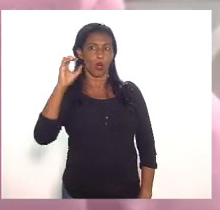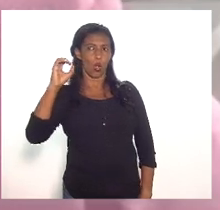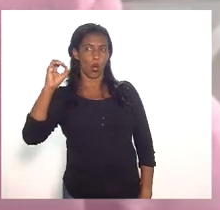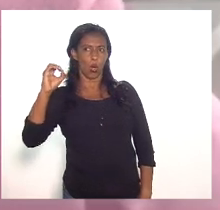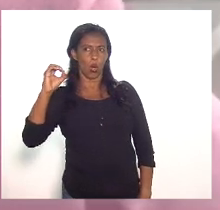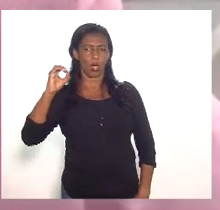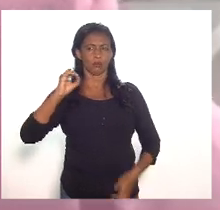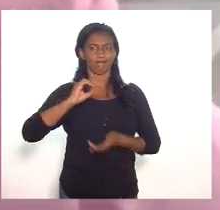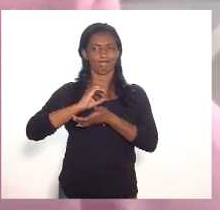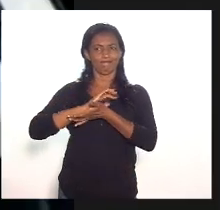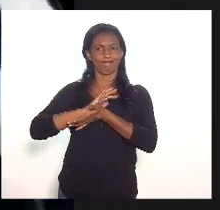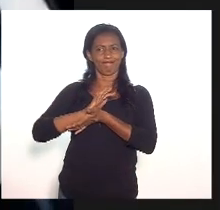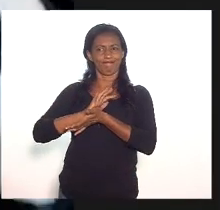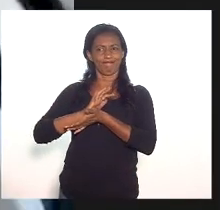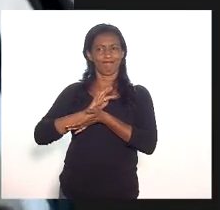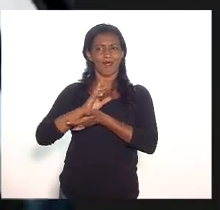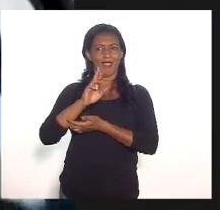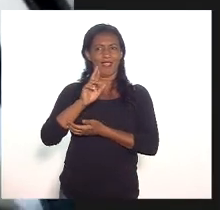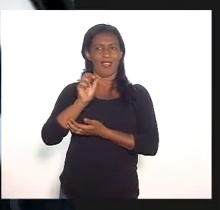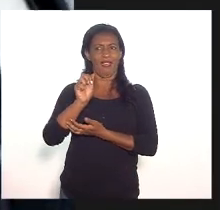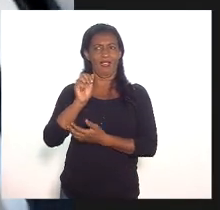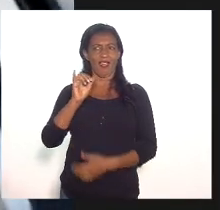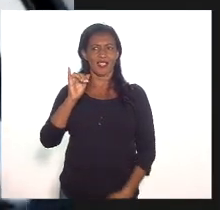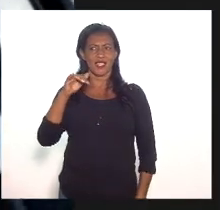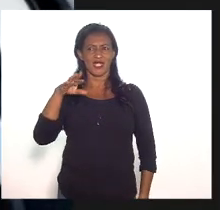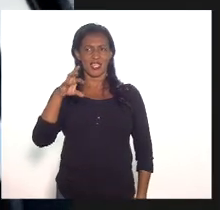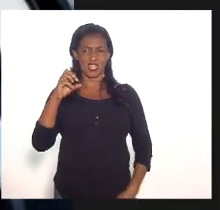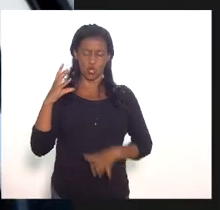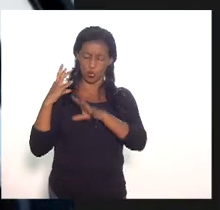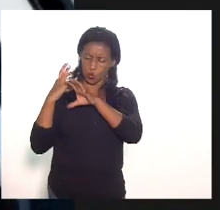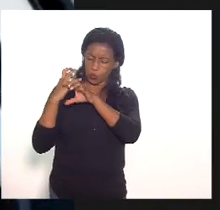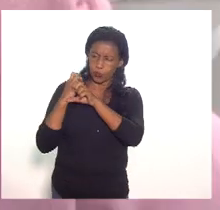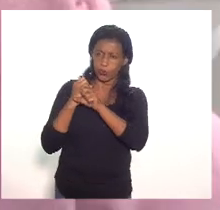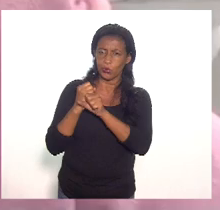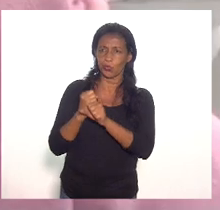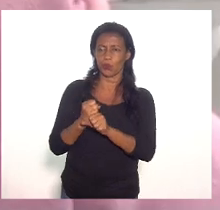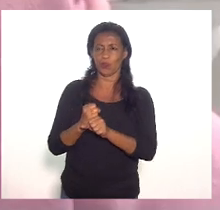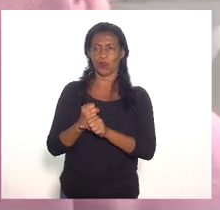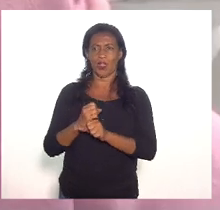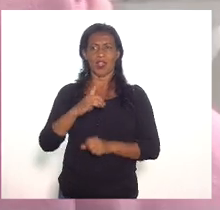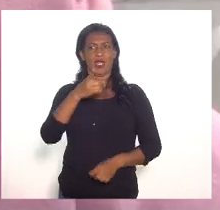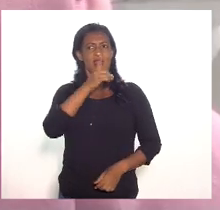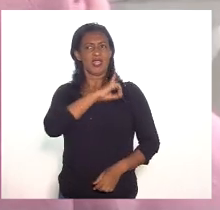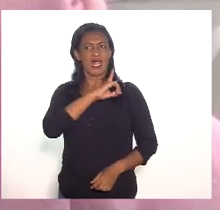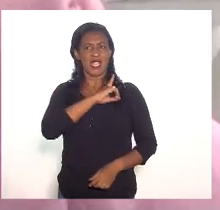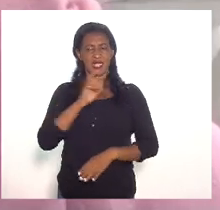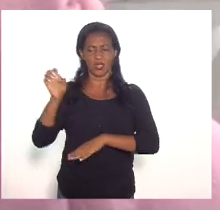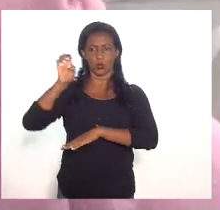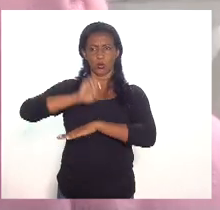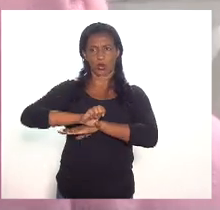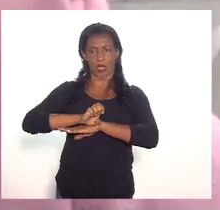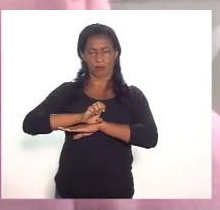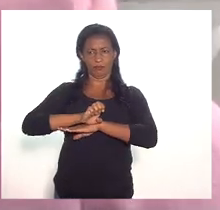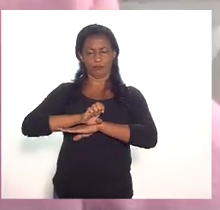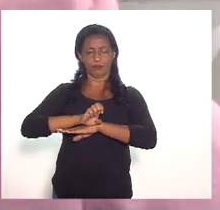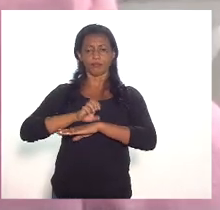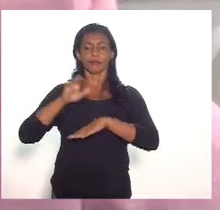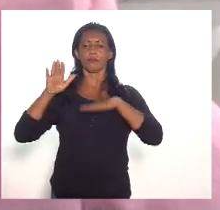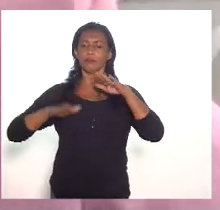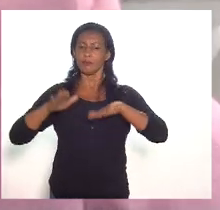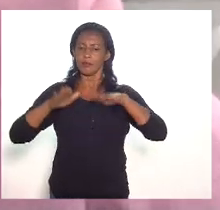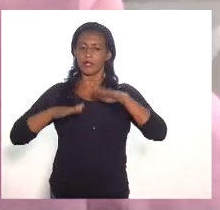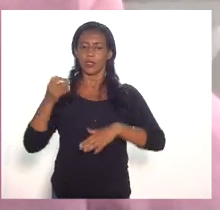em todas as, considerando aí a totalidade das delegacias do nosso Estado. Apesar desse